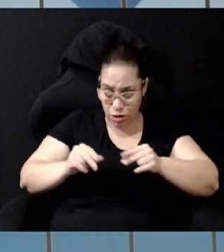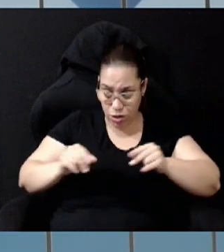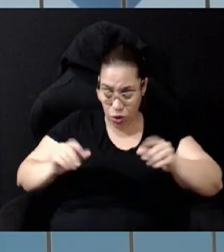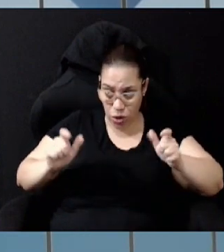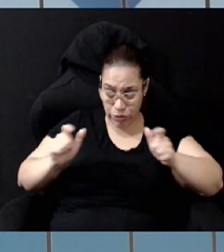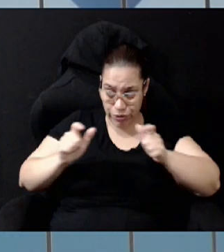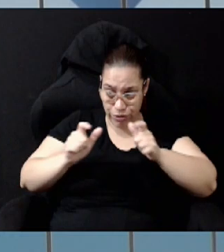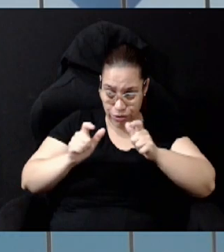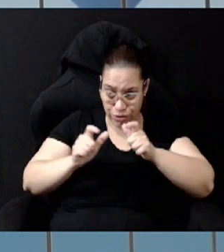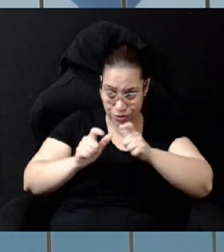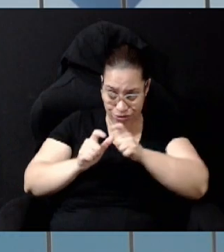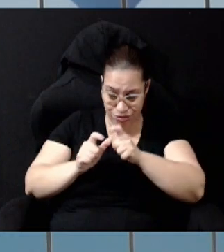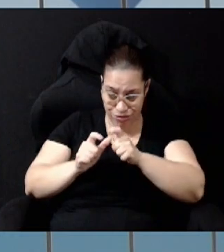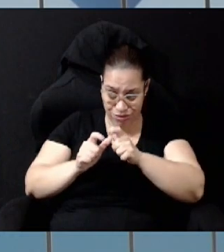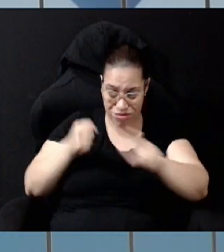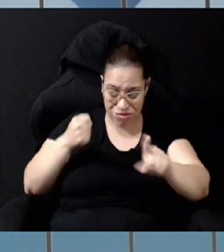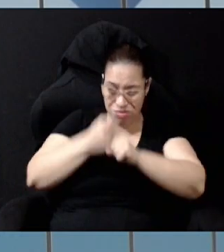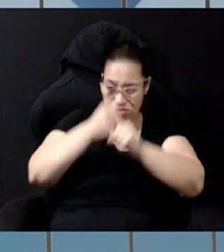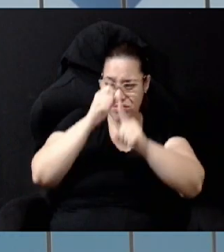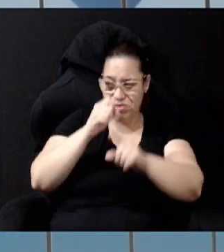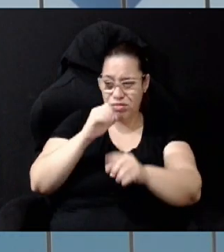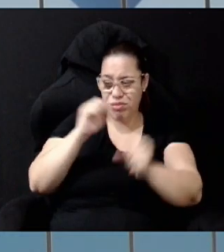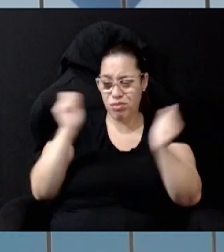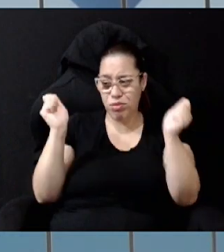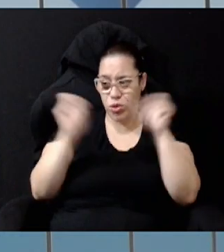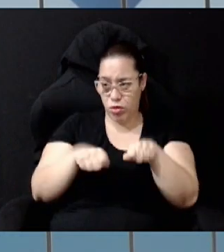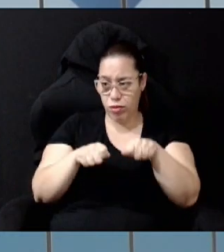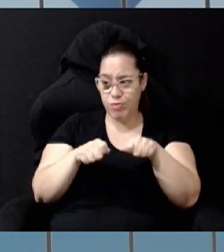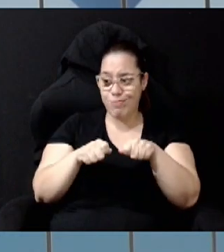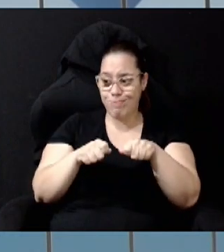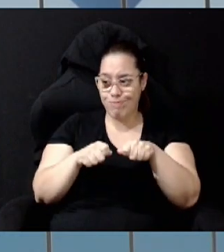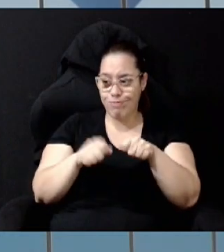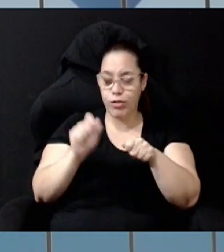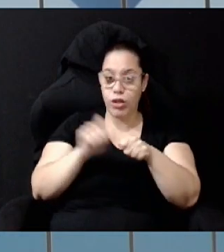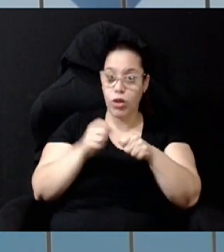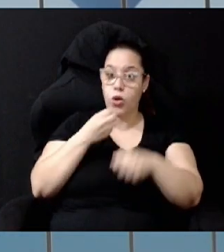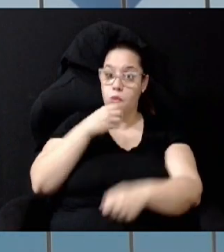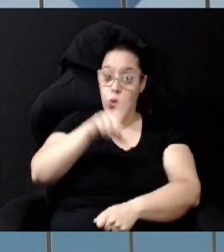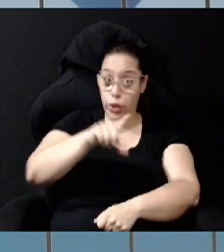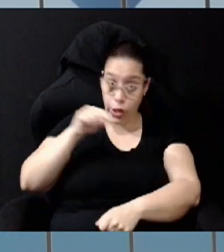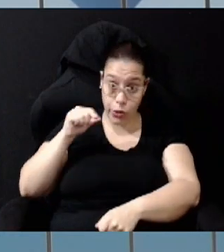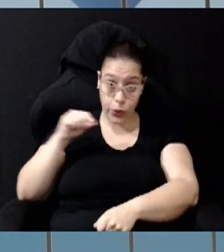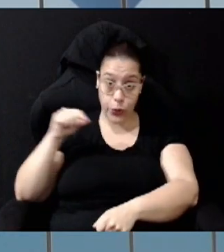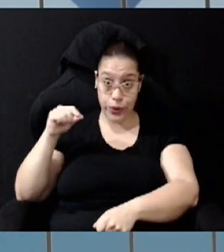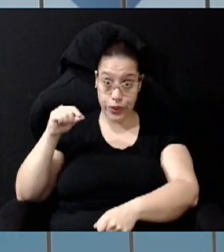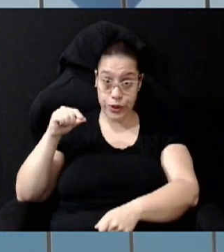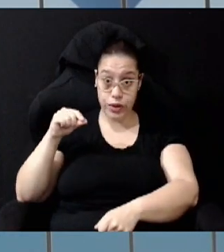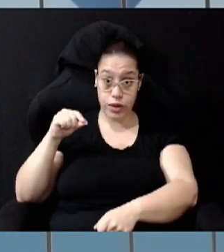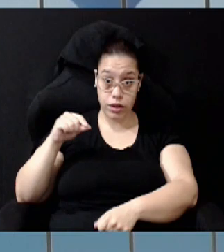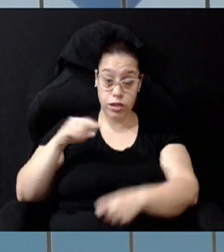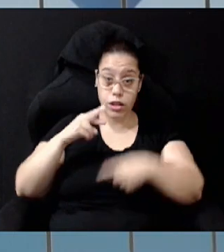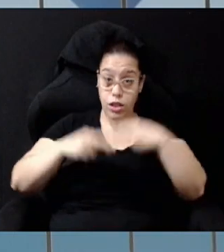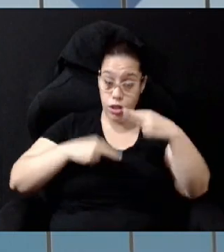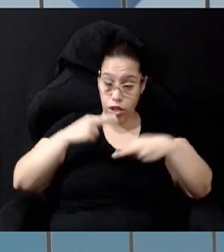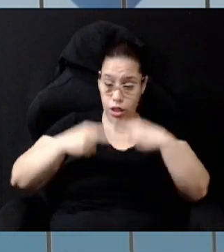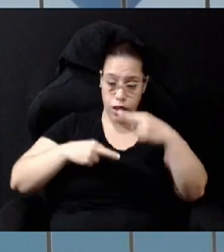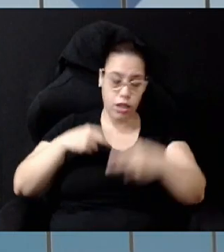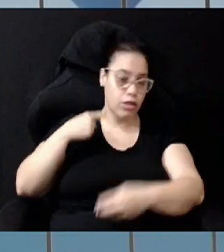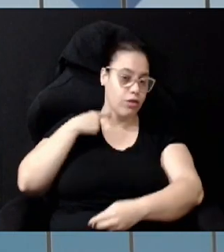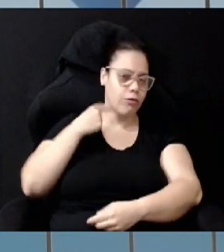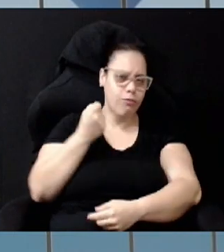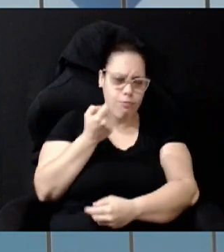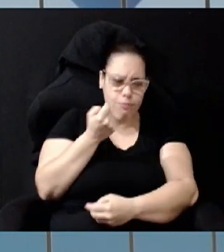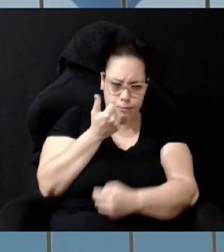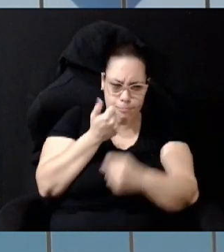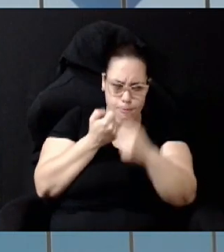menor impacto possível, é cada um realmente fazer boas escolhas, reciclar o seu lixo. São pequenas atividades no